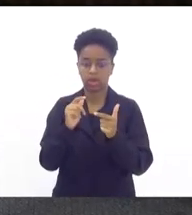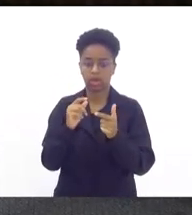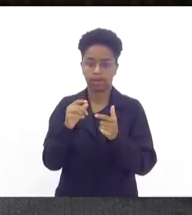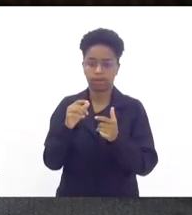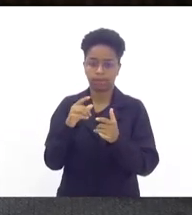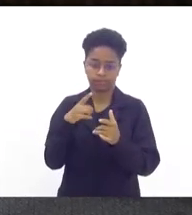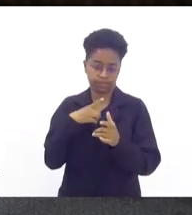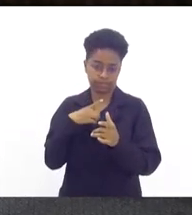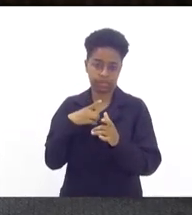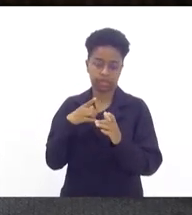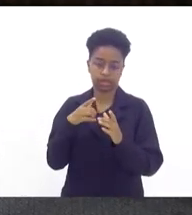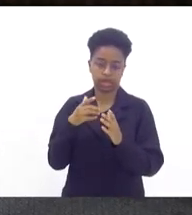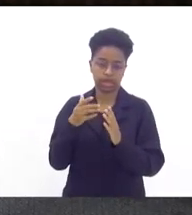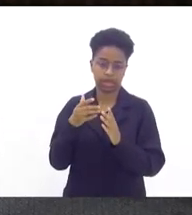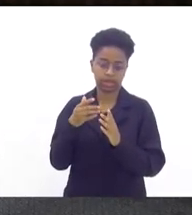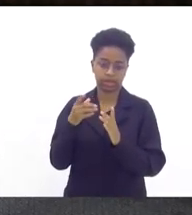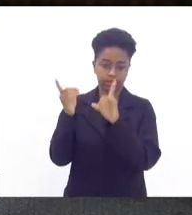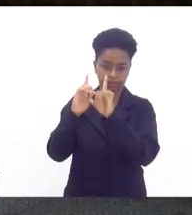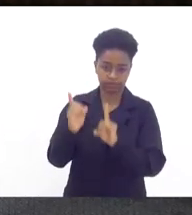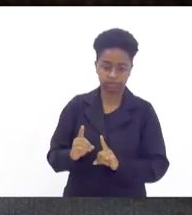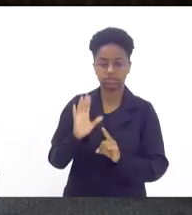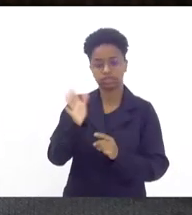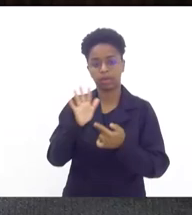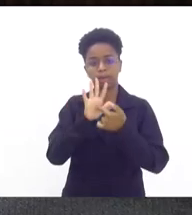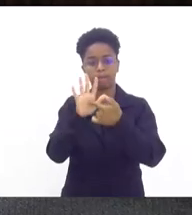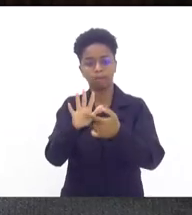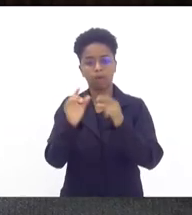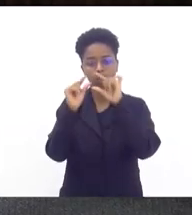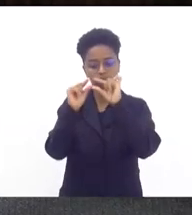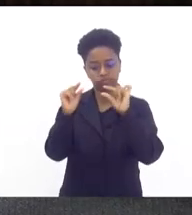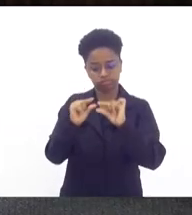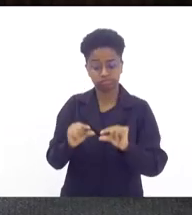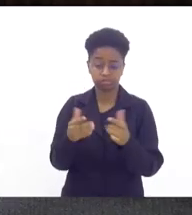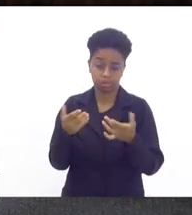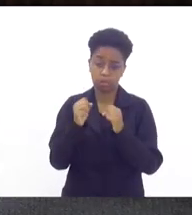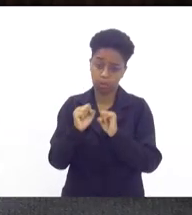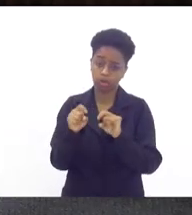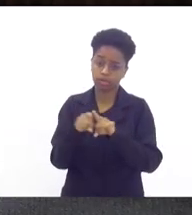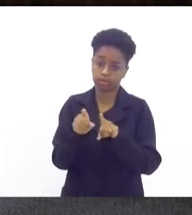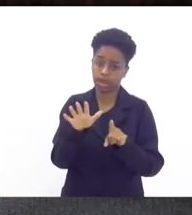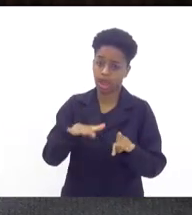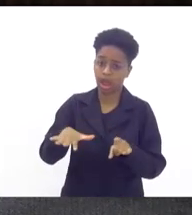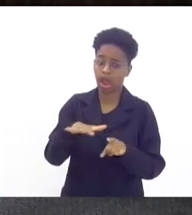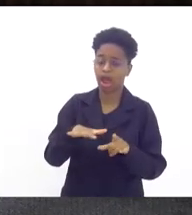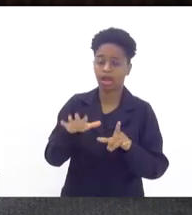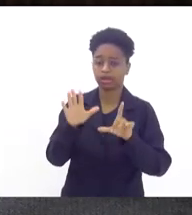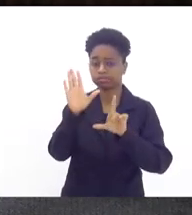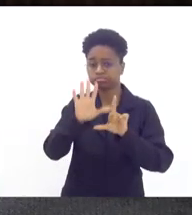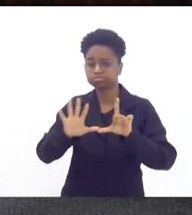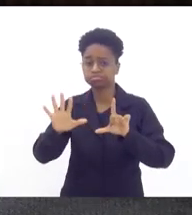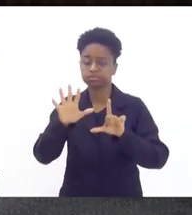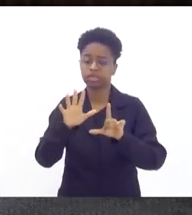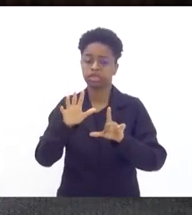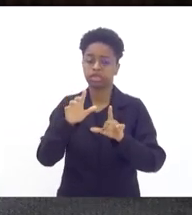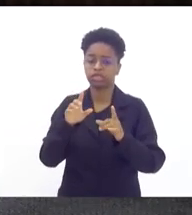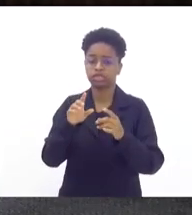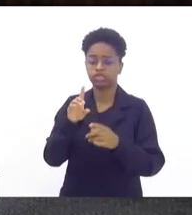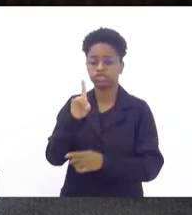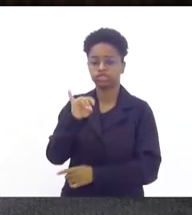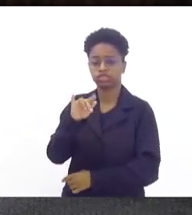descritivo porque não trazer isso para o meio digital fica aqui meu minhas duas indagações e